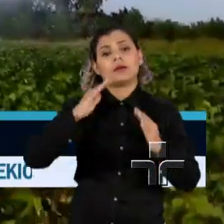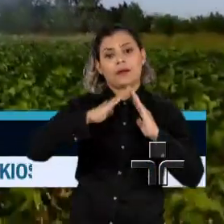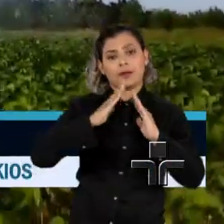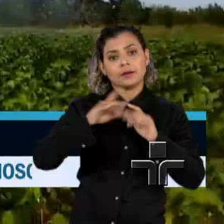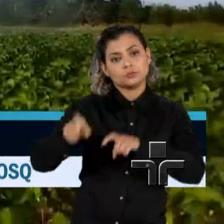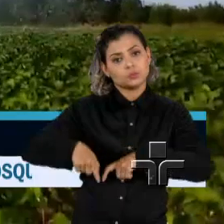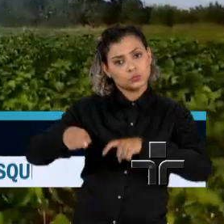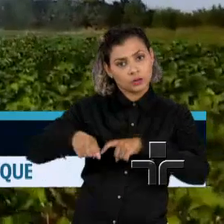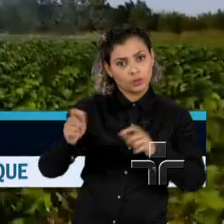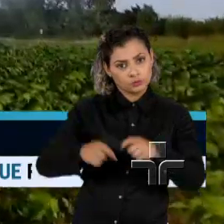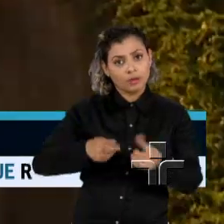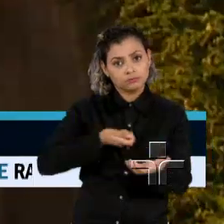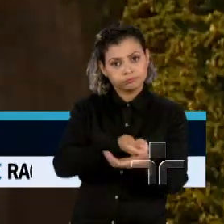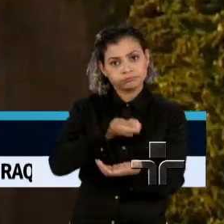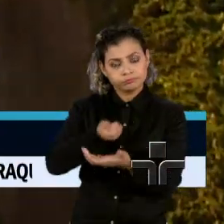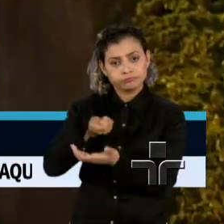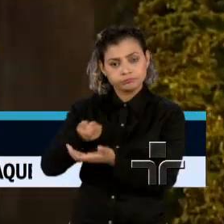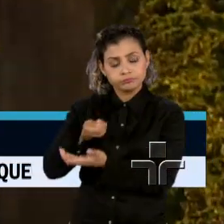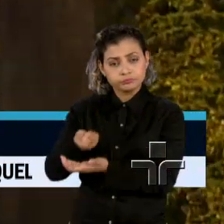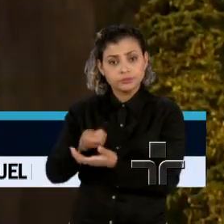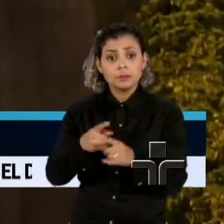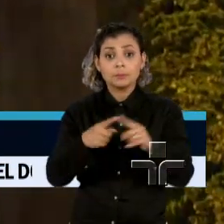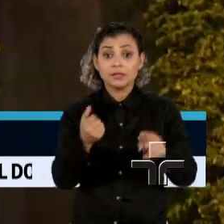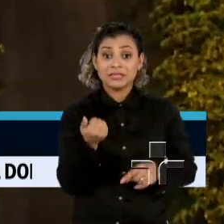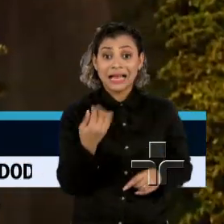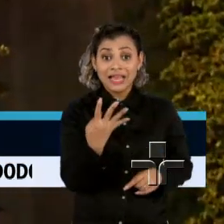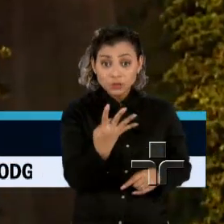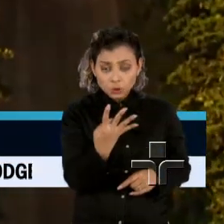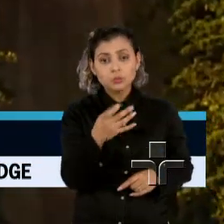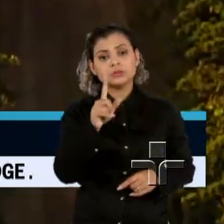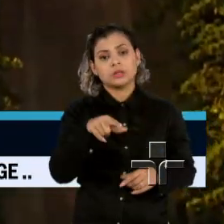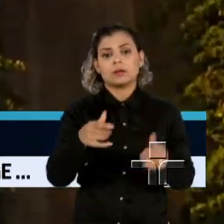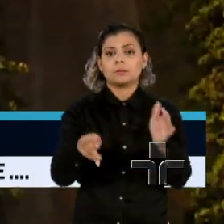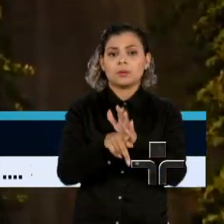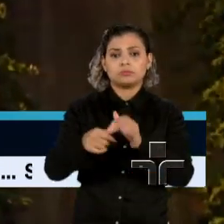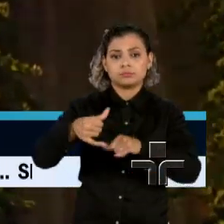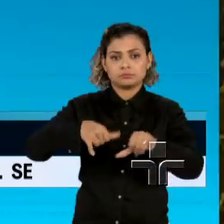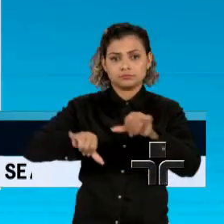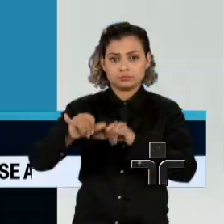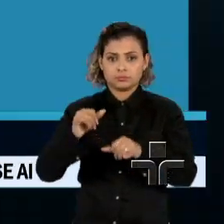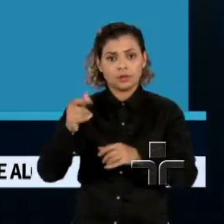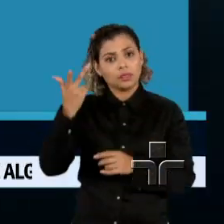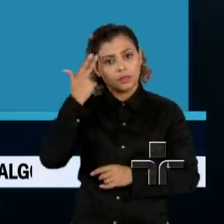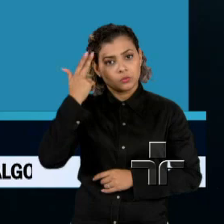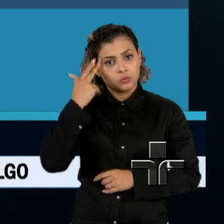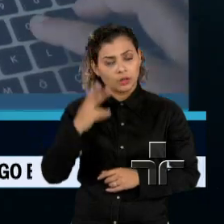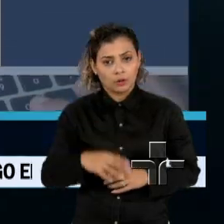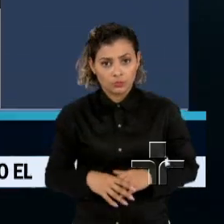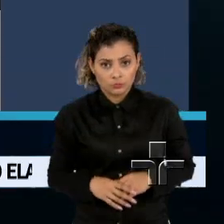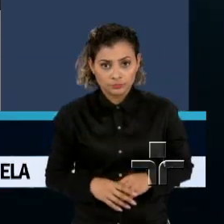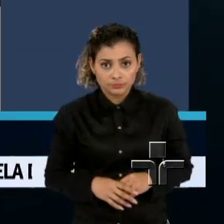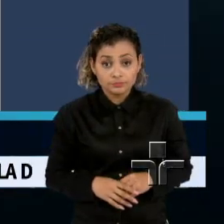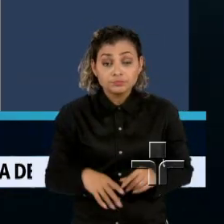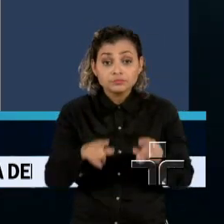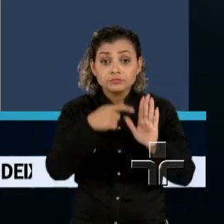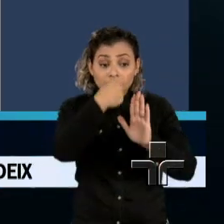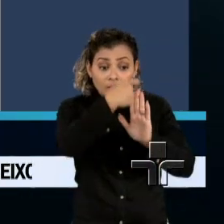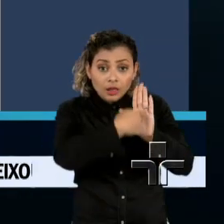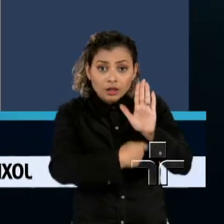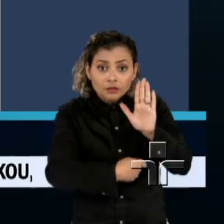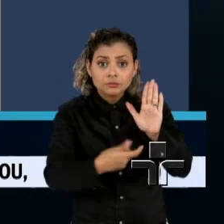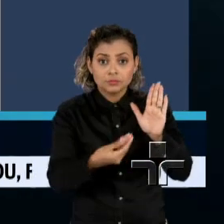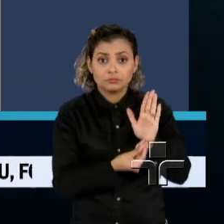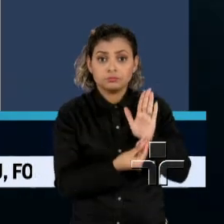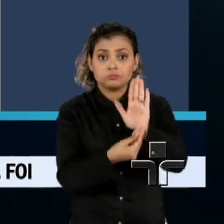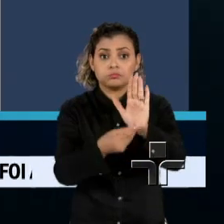de recomendação técnica e outros 14 são biológicos e orgânicos. Um relatório divulgado